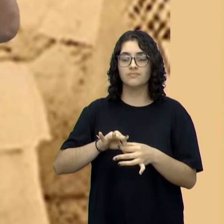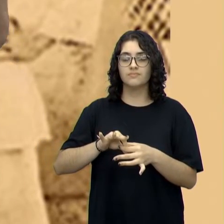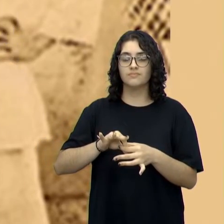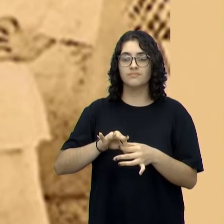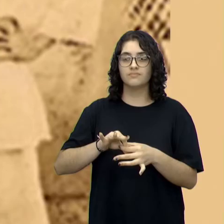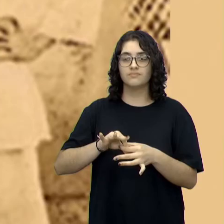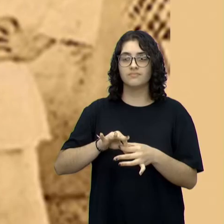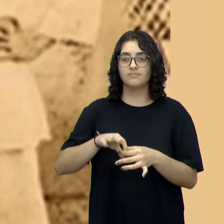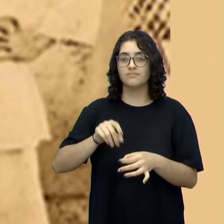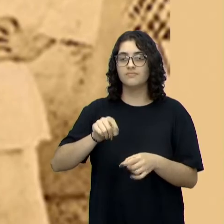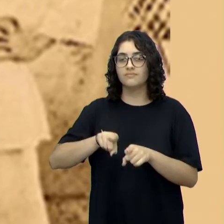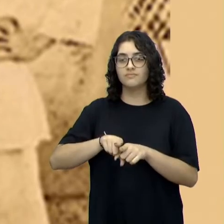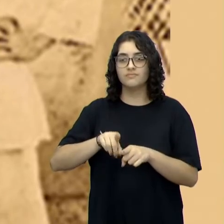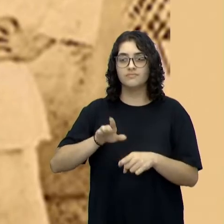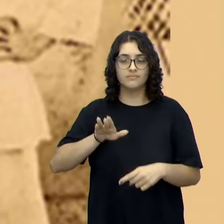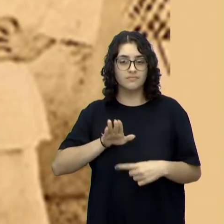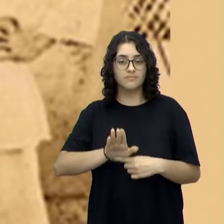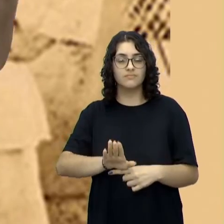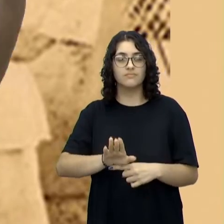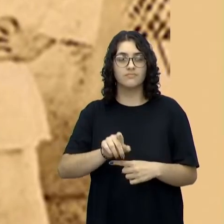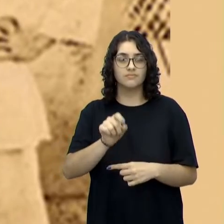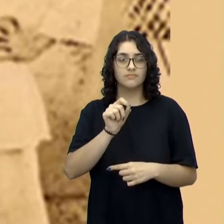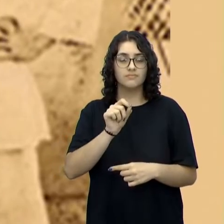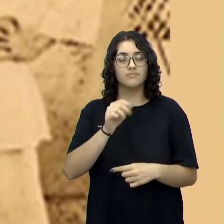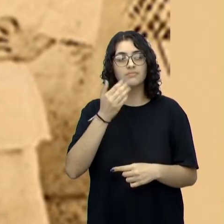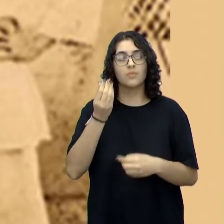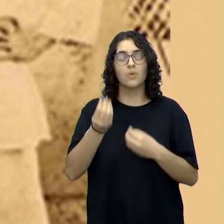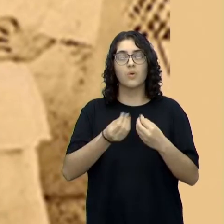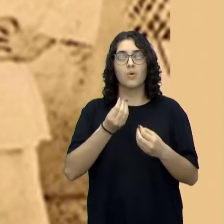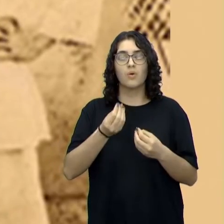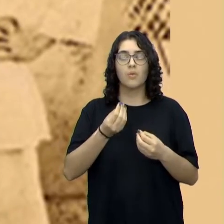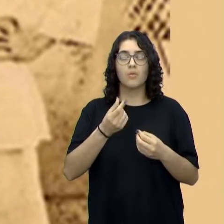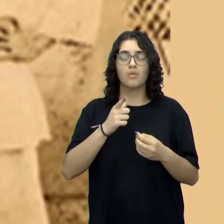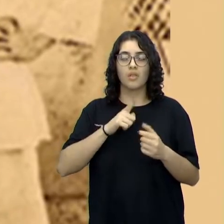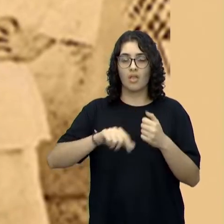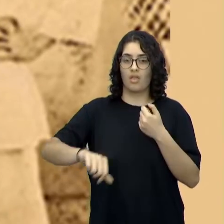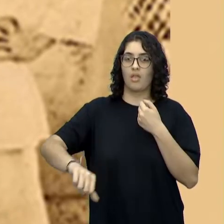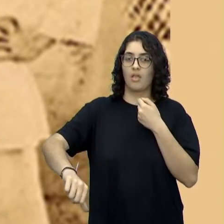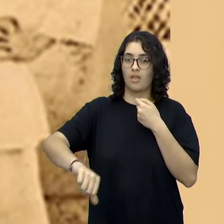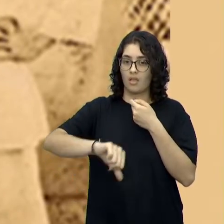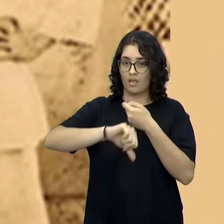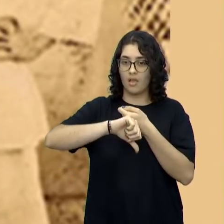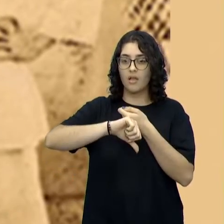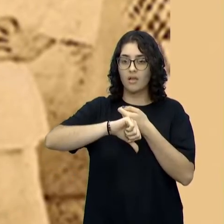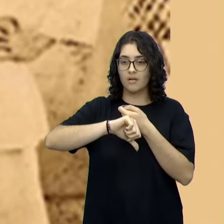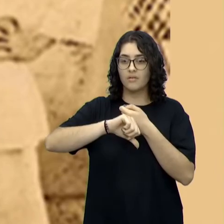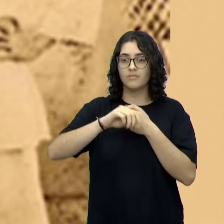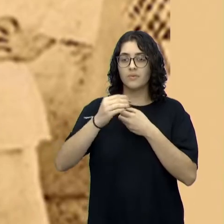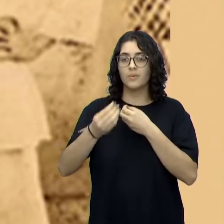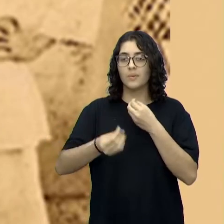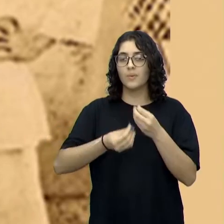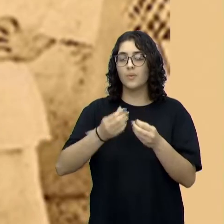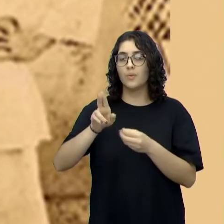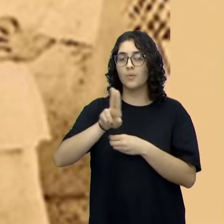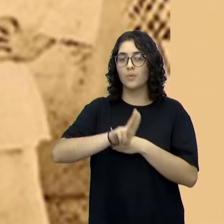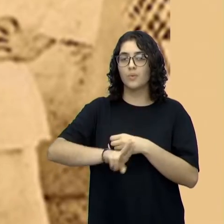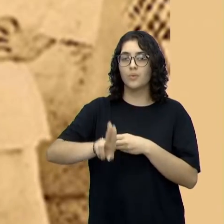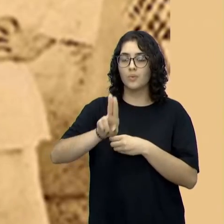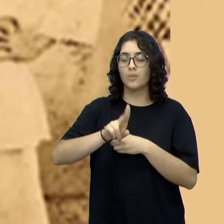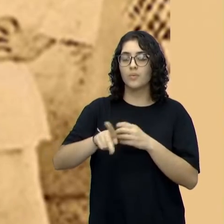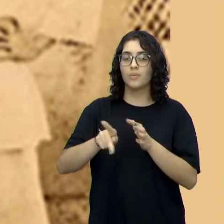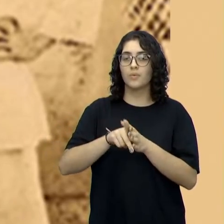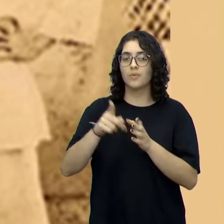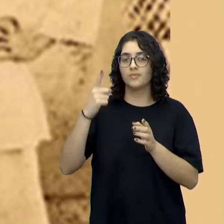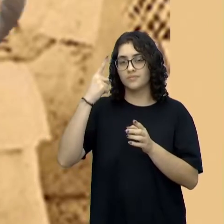até mesmo ajudando ou tentando solucionar crimes, né? Eles tentaram se utilizar